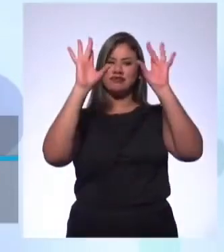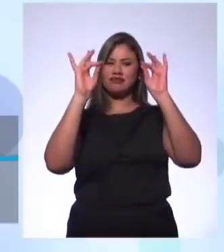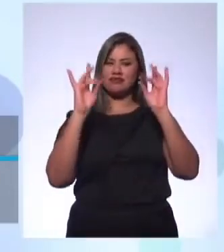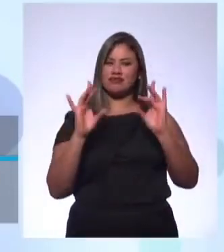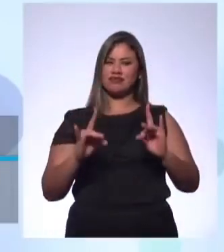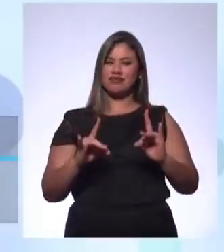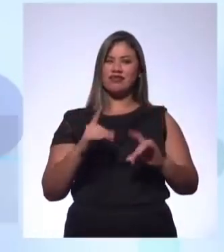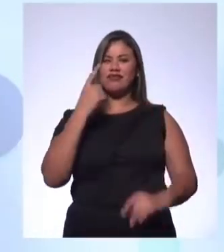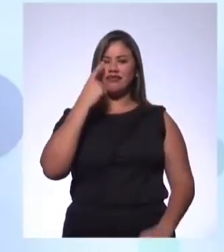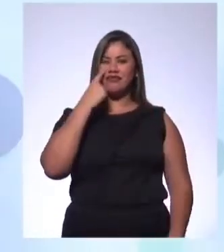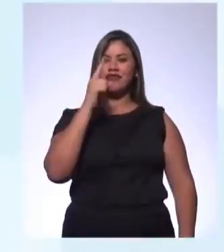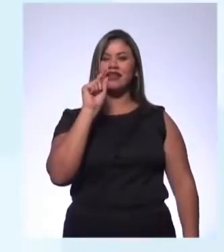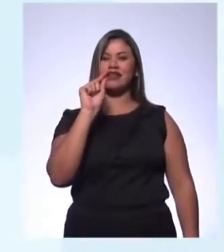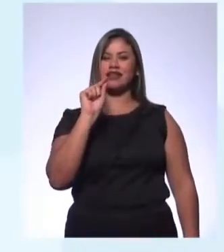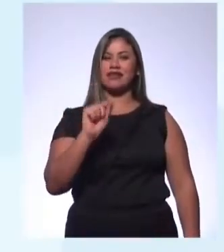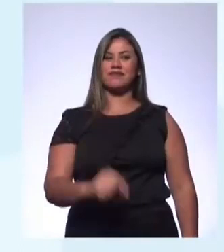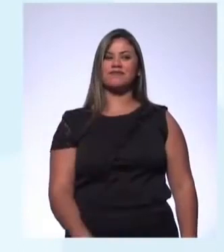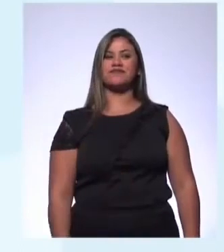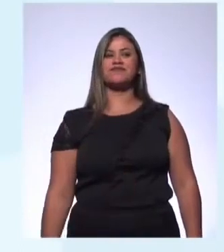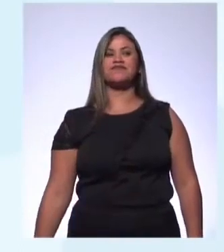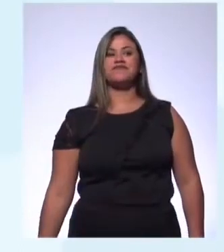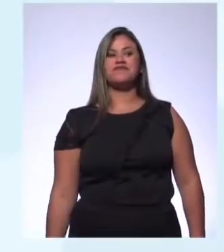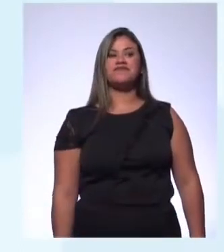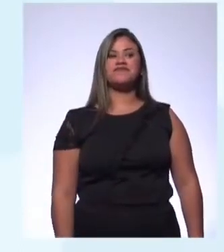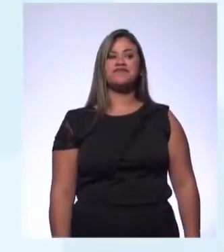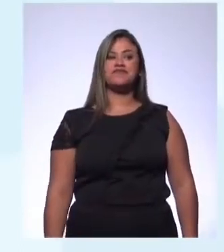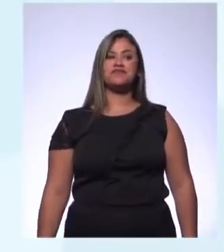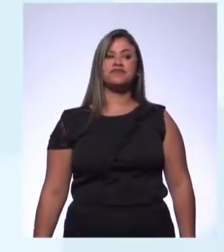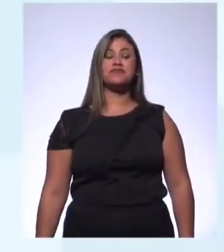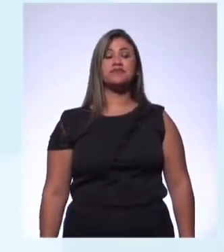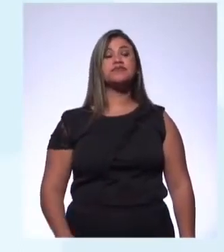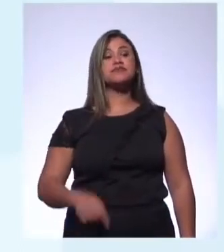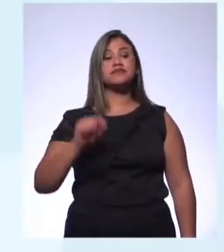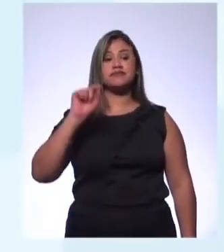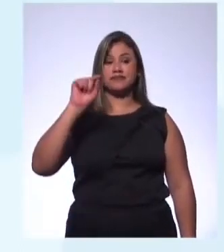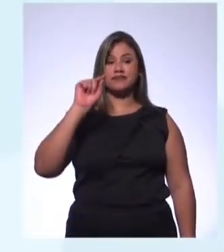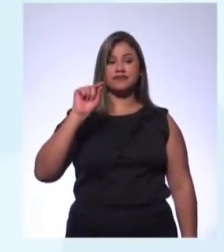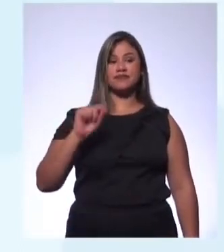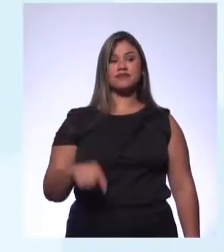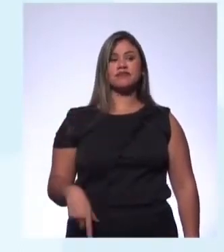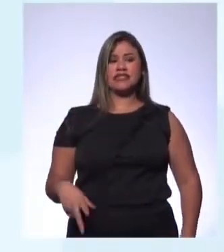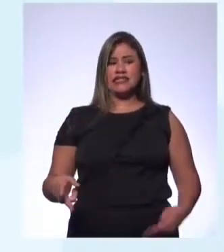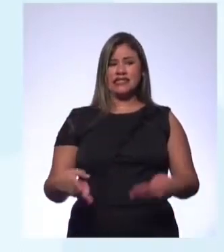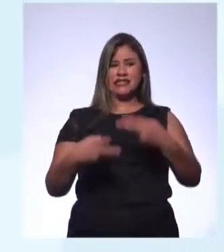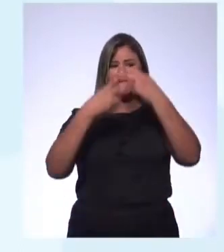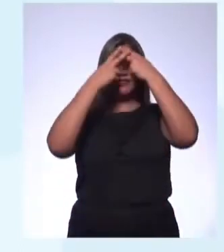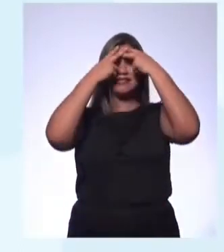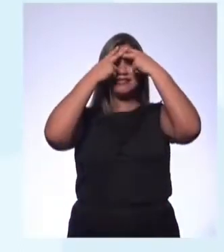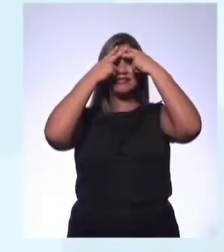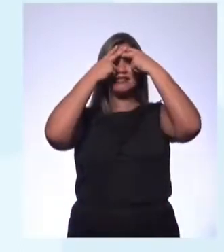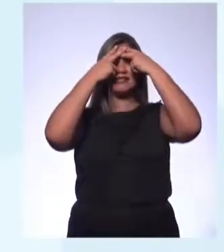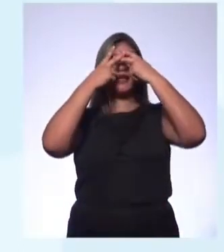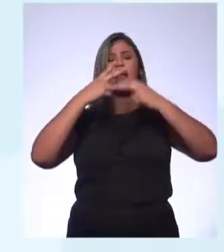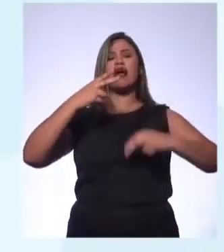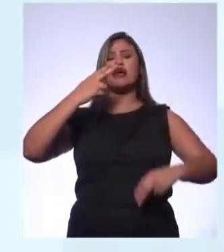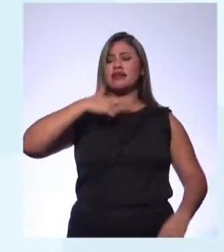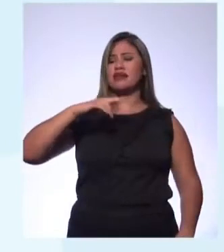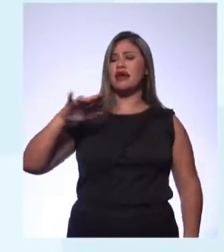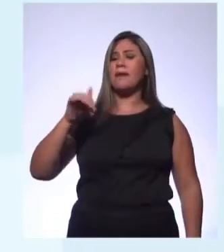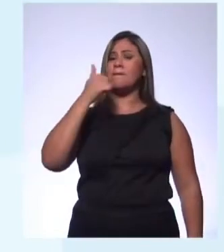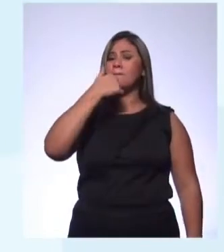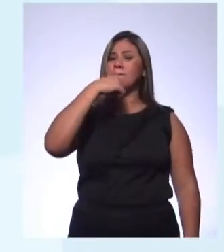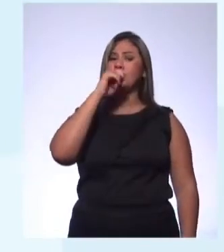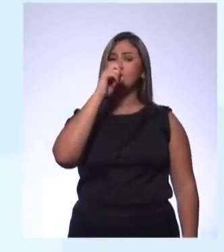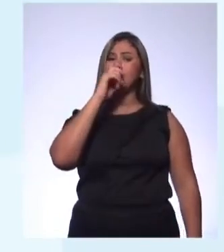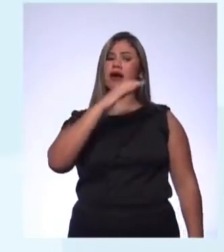e compartilhe na tela quem é o personagem também, olha só. Que personagem é este? Traumatizado com o assassinato dos pais na infância, tem